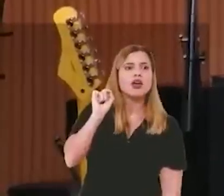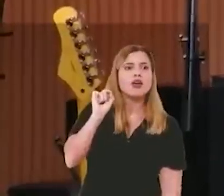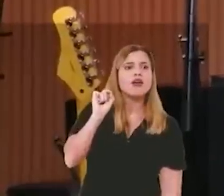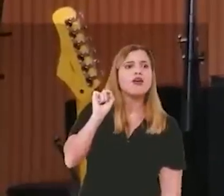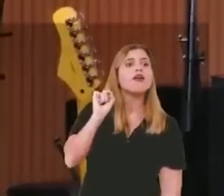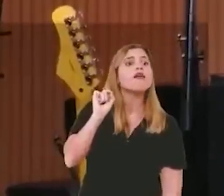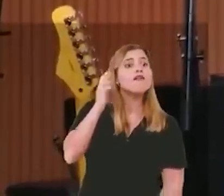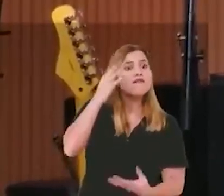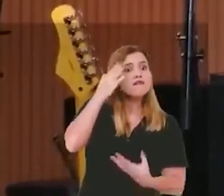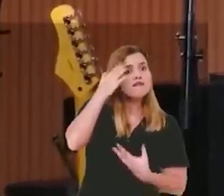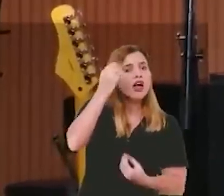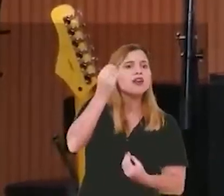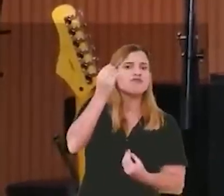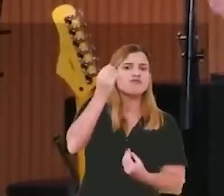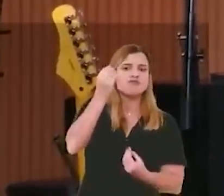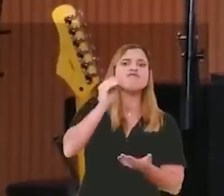fé?